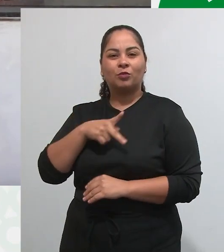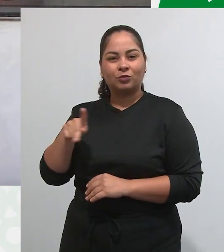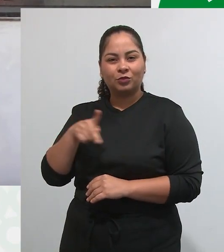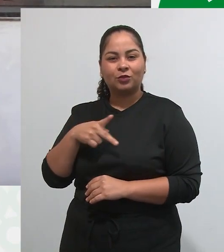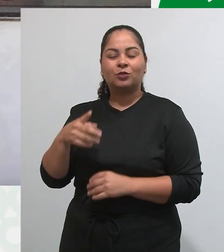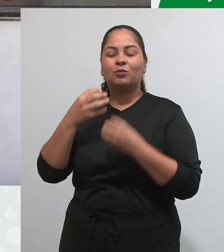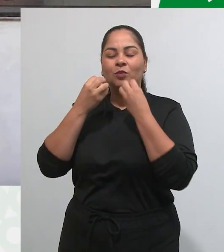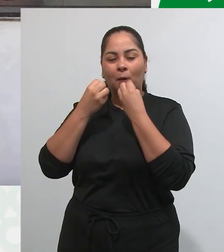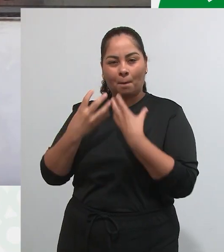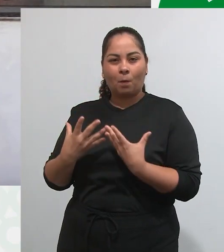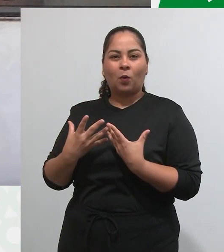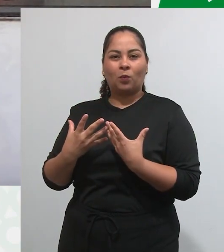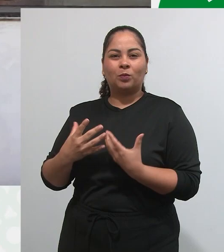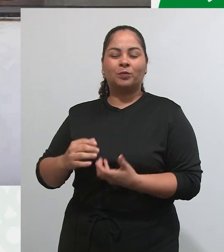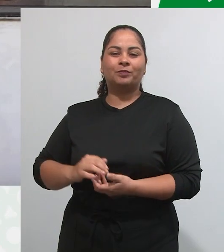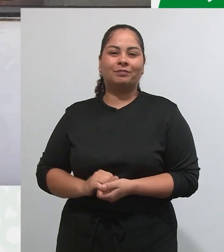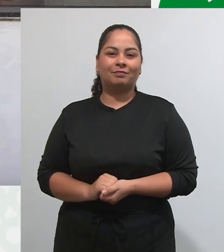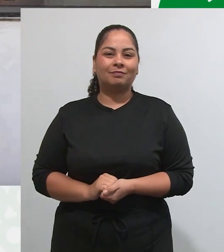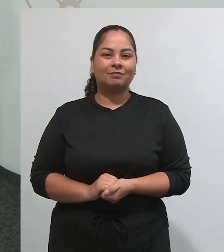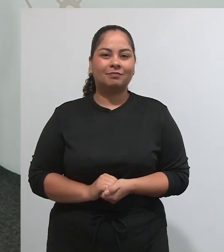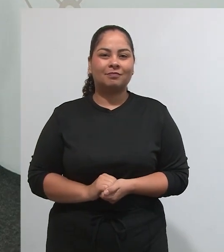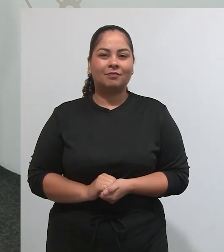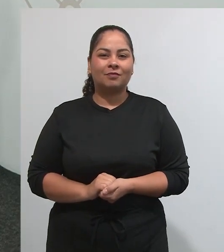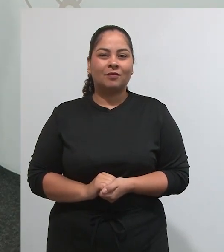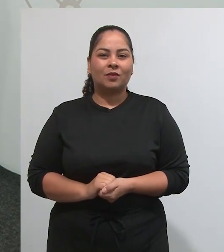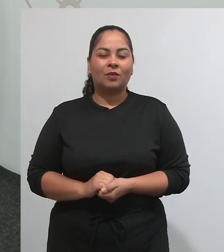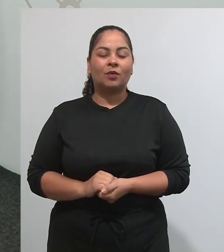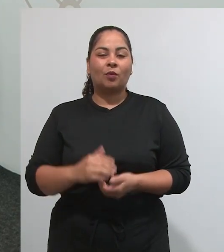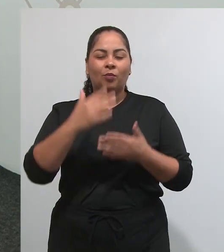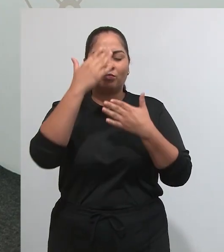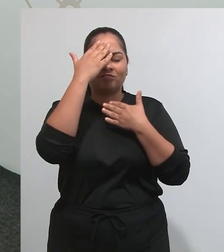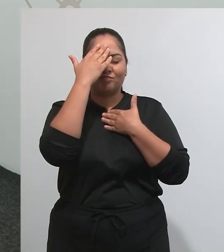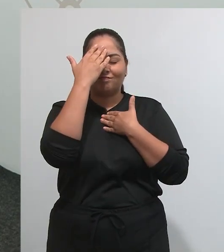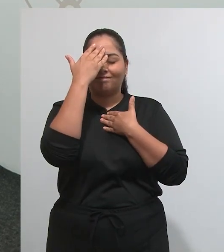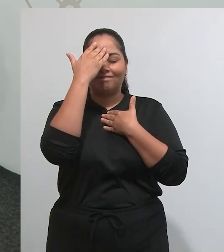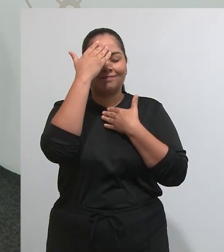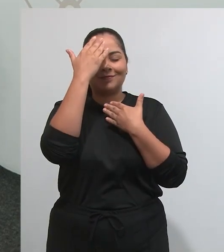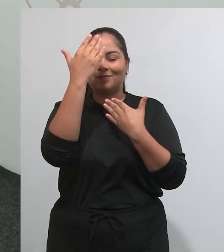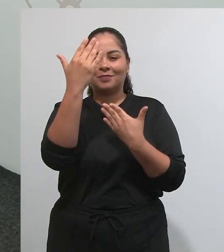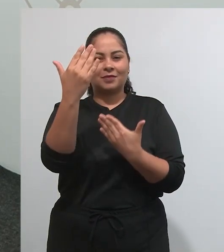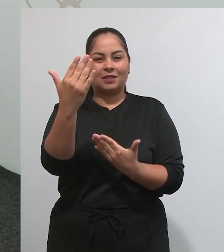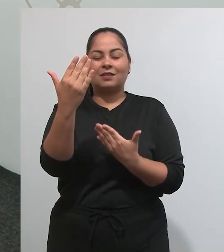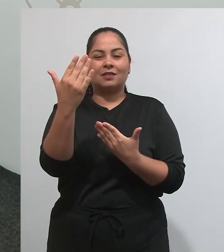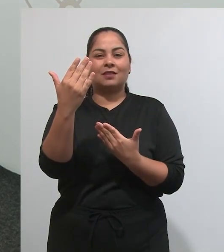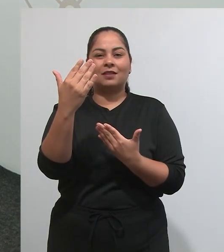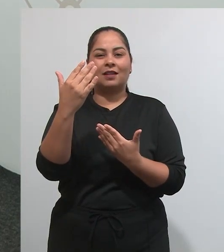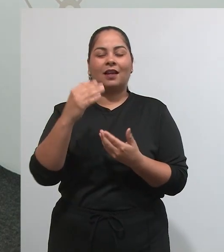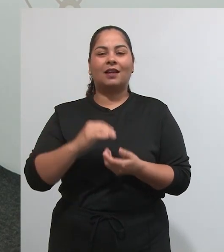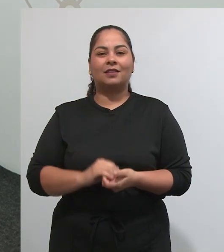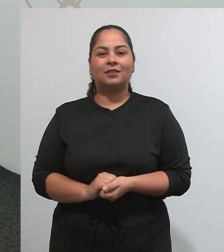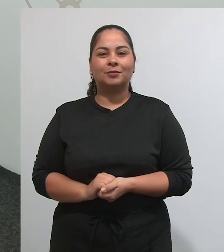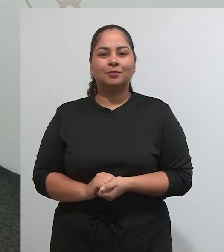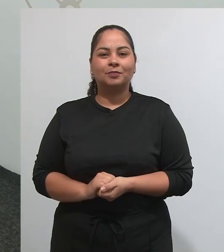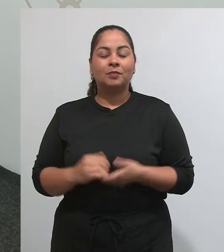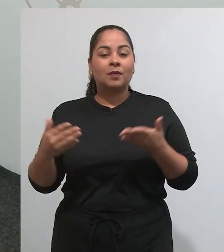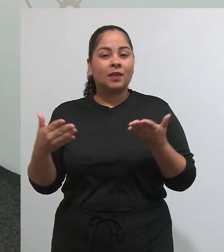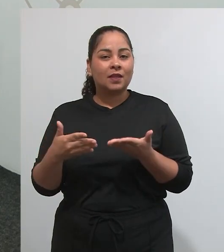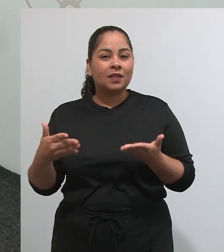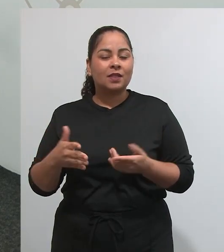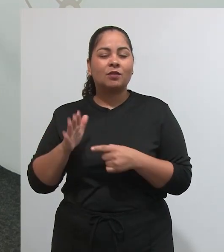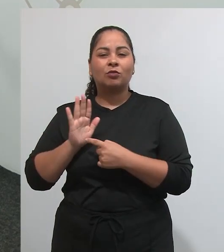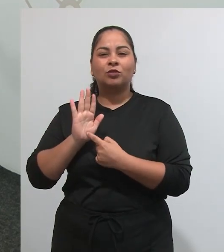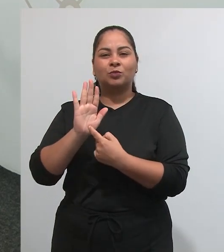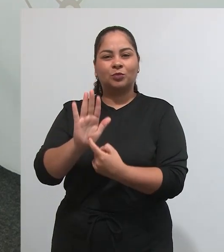Vale a pena ser educador em nosso país. Mari, muito obrigada. Eu que fico honrada mais uma vez.